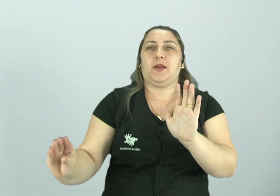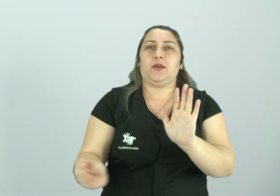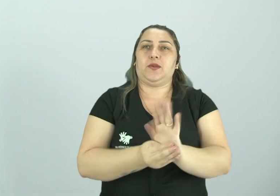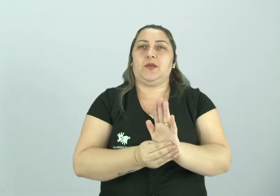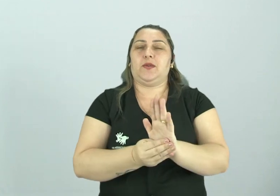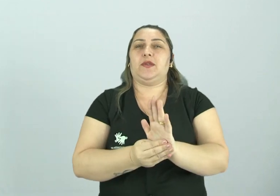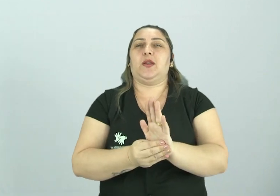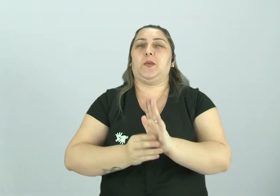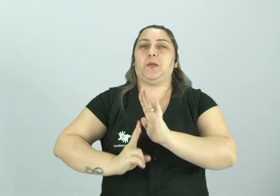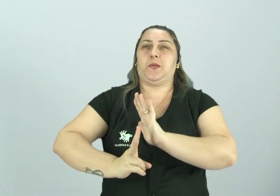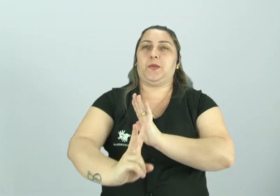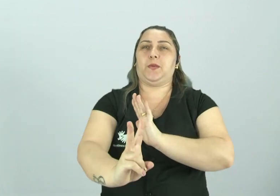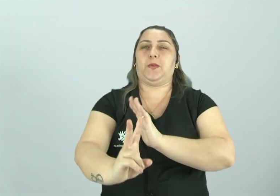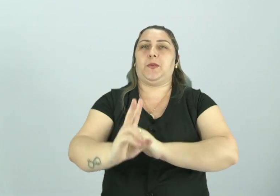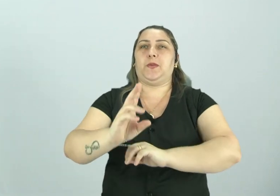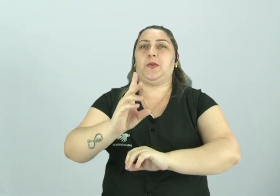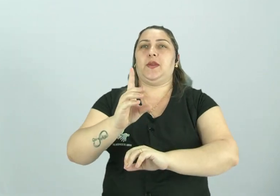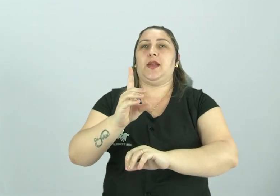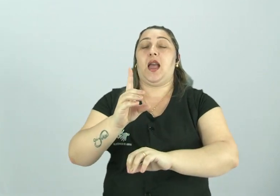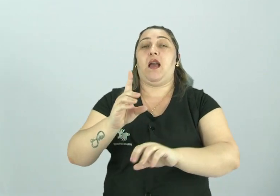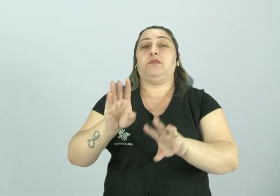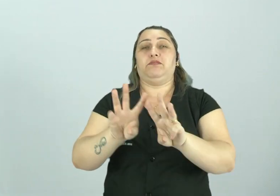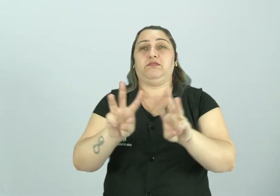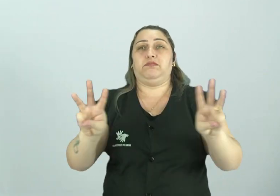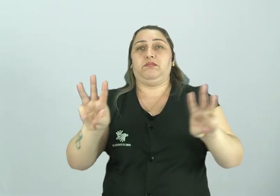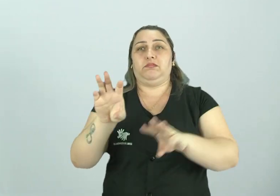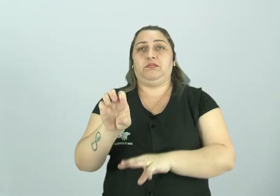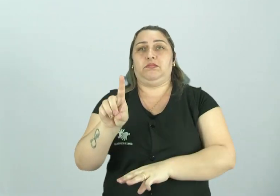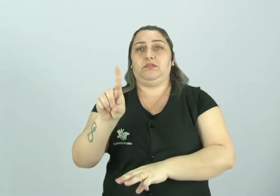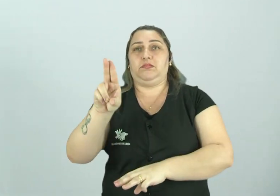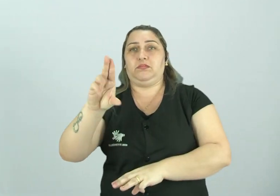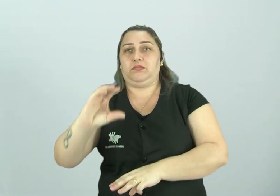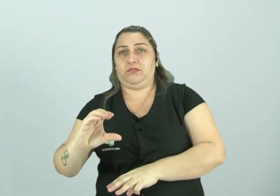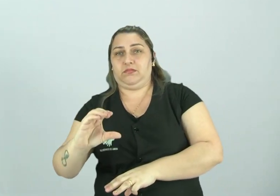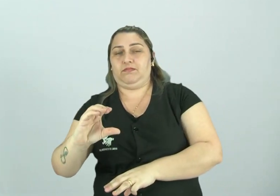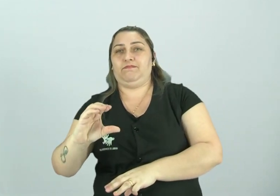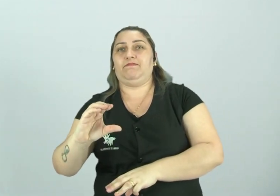a sequência didática, acesse a plataforma